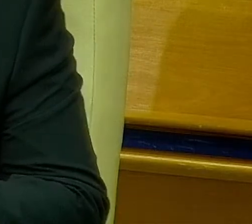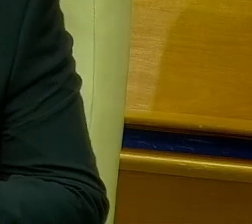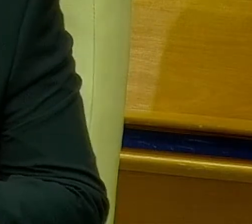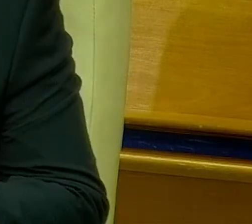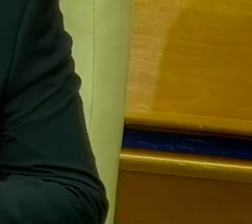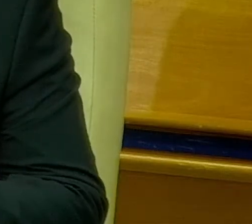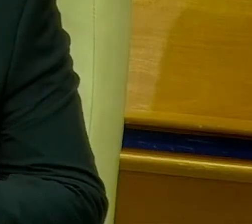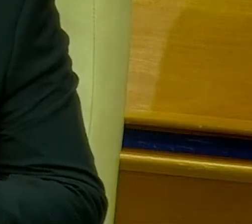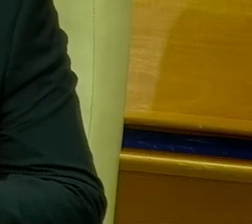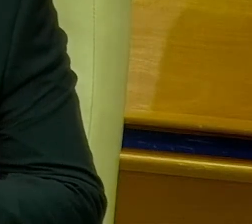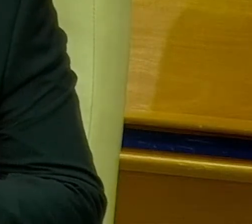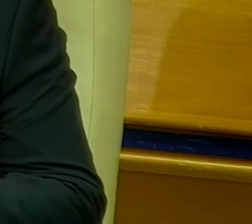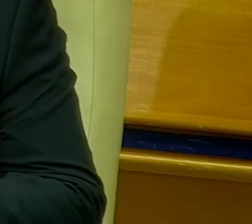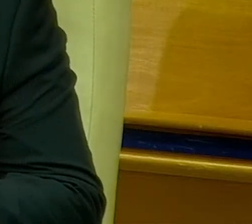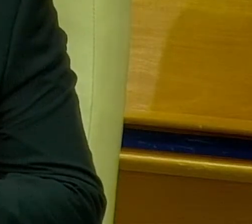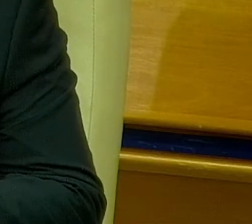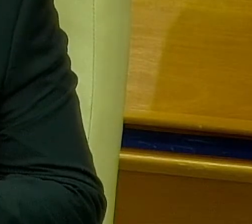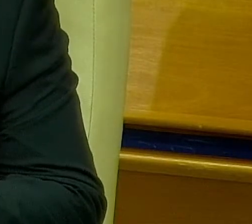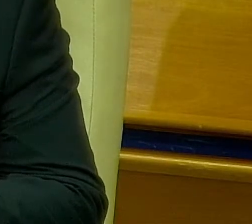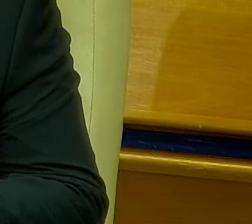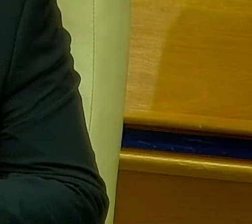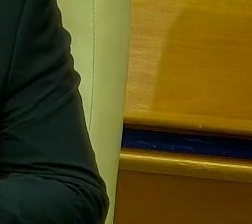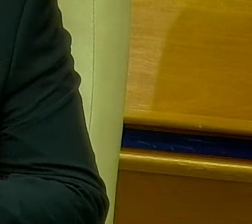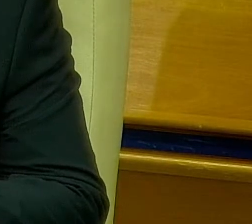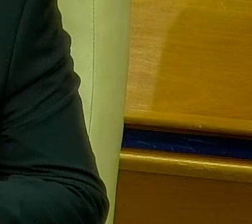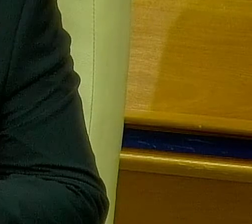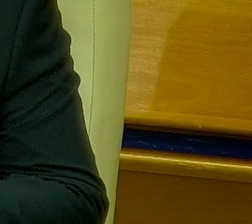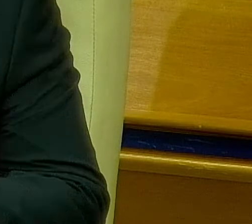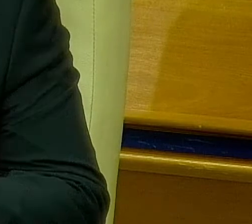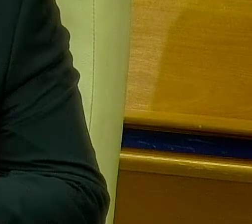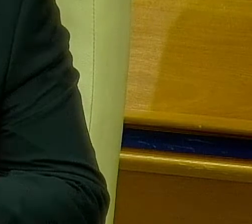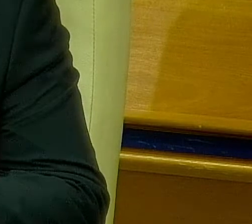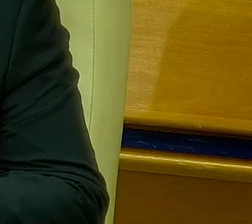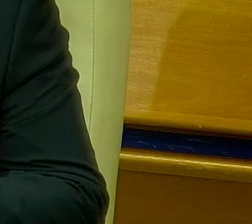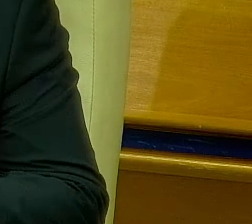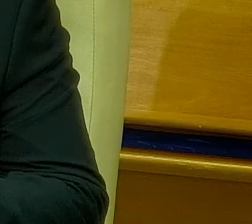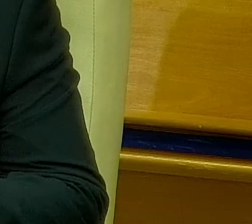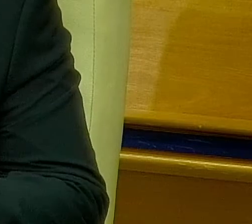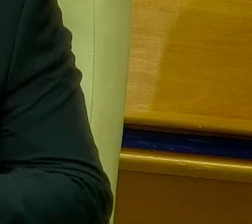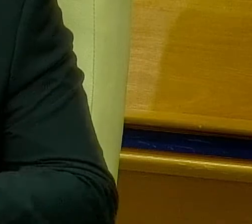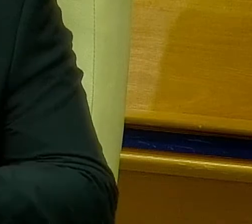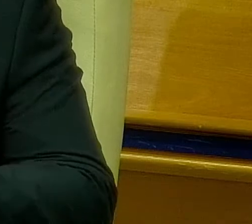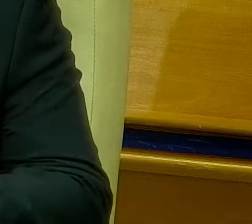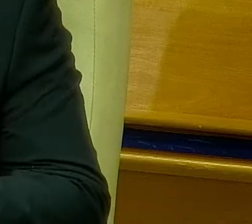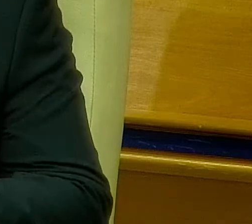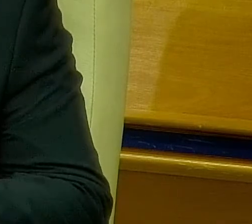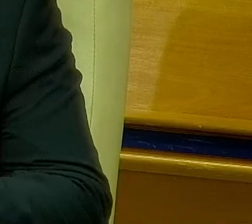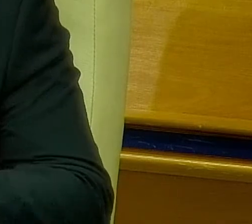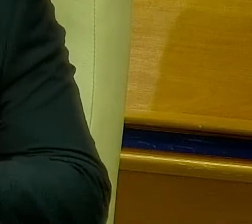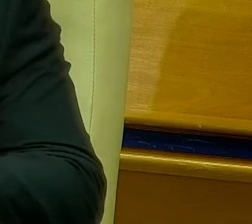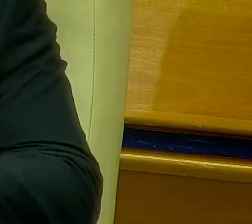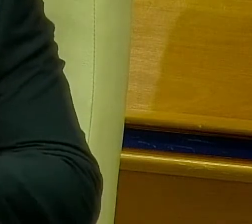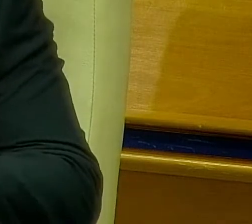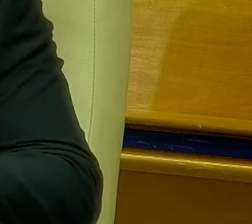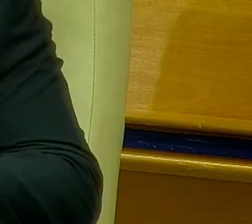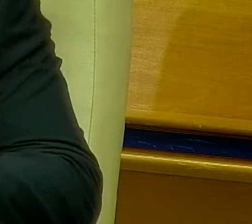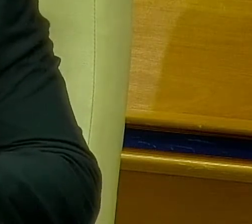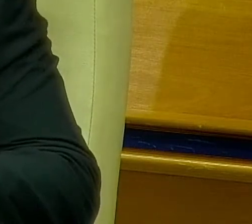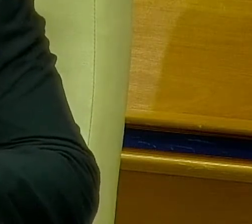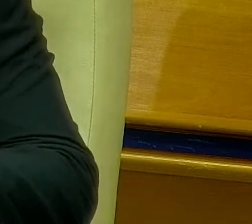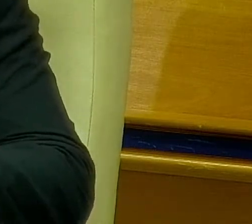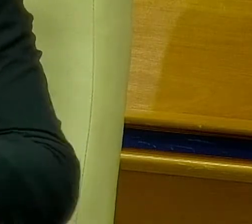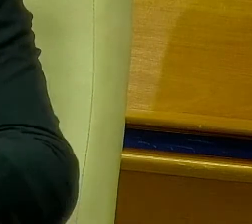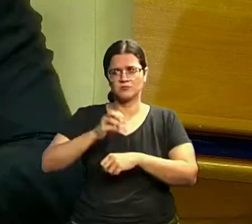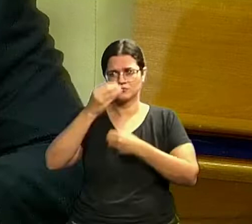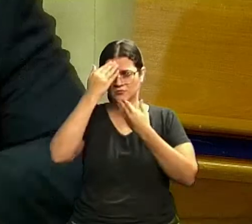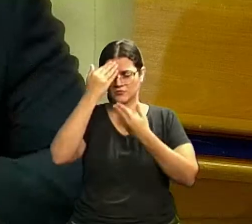pares que votaram aqui de maneira unânime esse projeto, que visa proteger o meio ambiente e a conscientização na nossa capital.